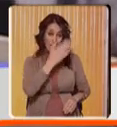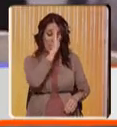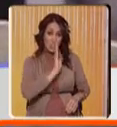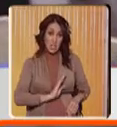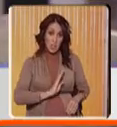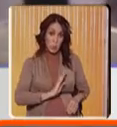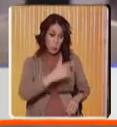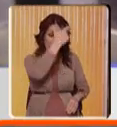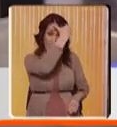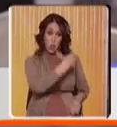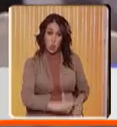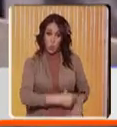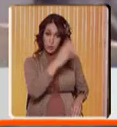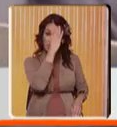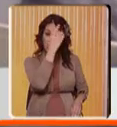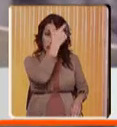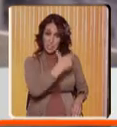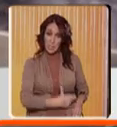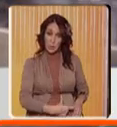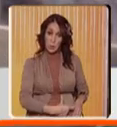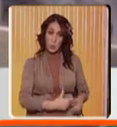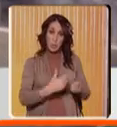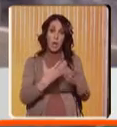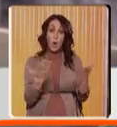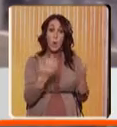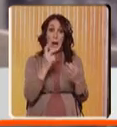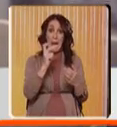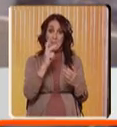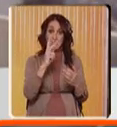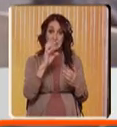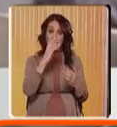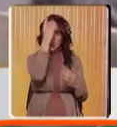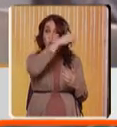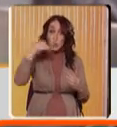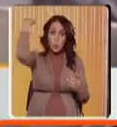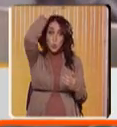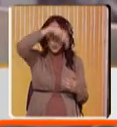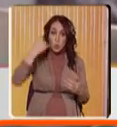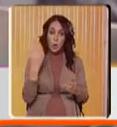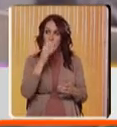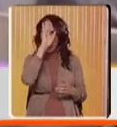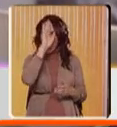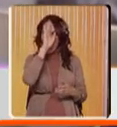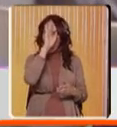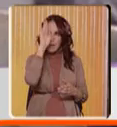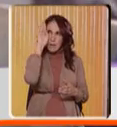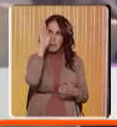Todo. Quando não há AVC é na cabeça toda, não é? Não quer dizer, pois tem os lados do direito e o